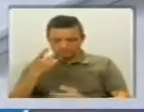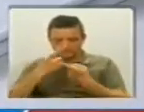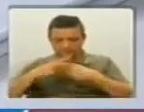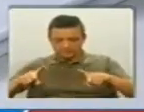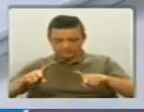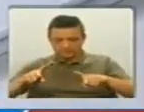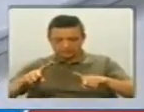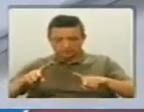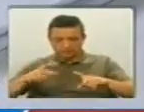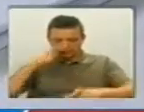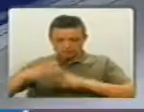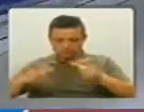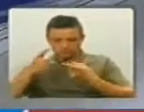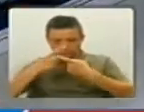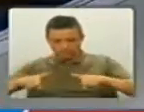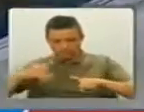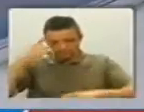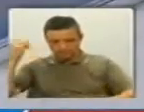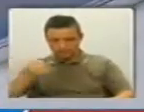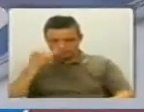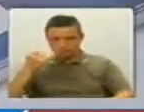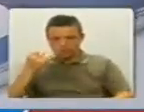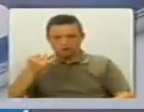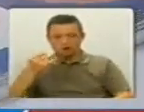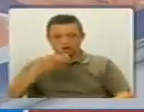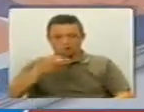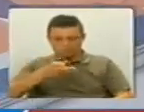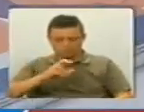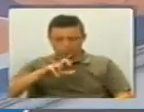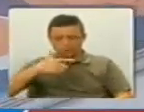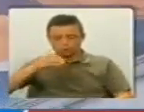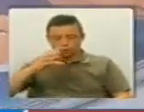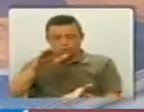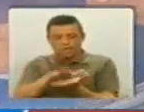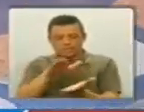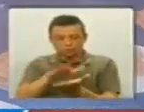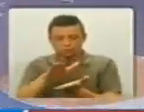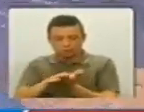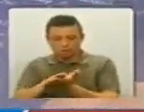públicos completamente diferentes. Esta é uma sugestão da Porto Editora, um livro delicioso que aborda a